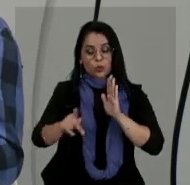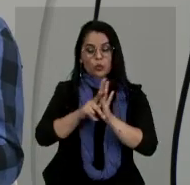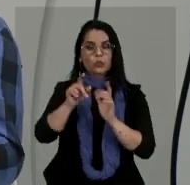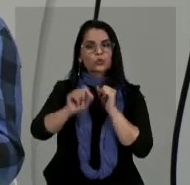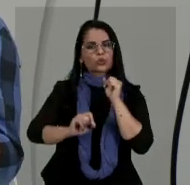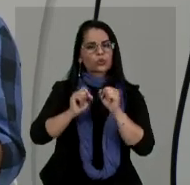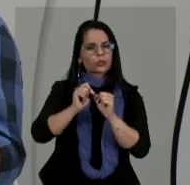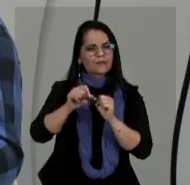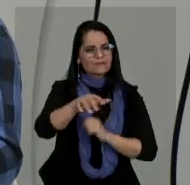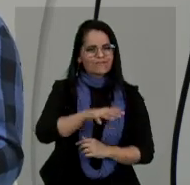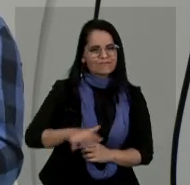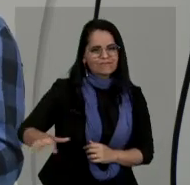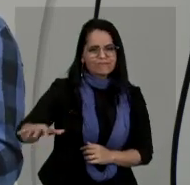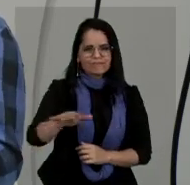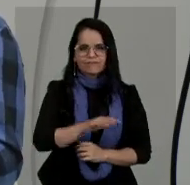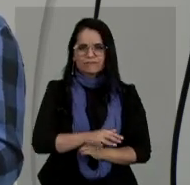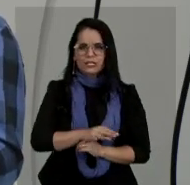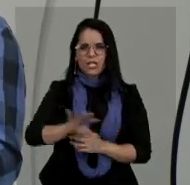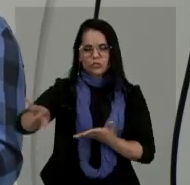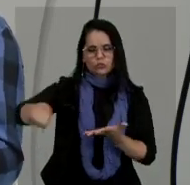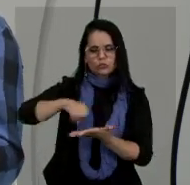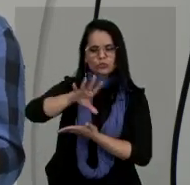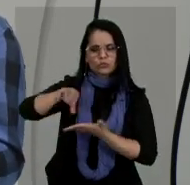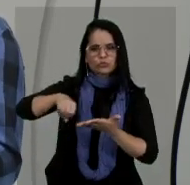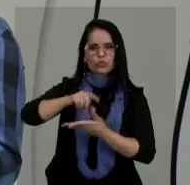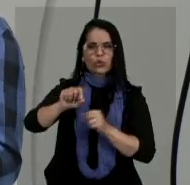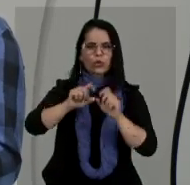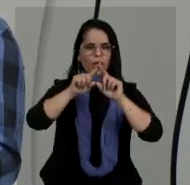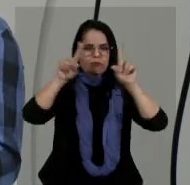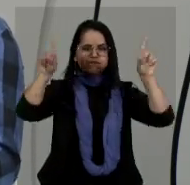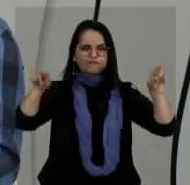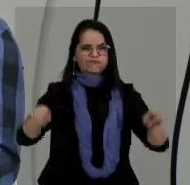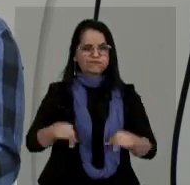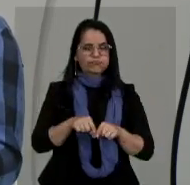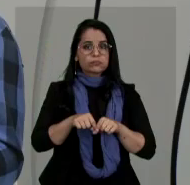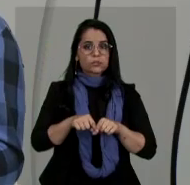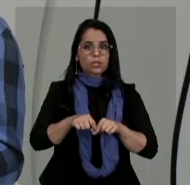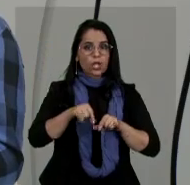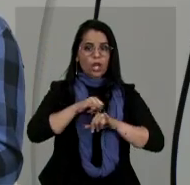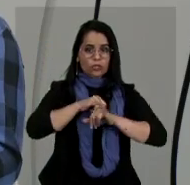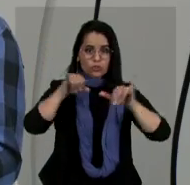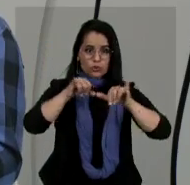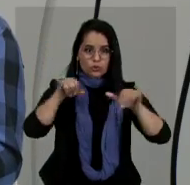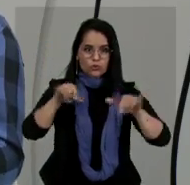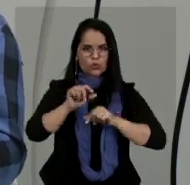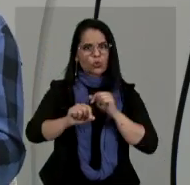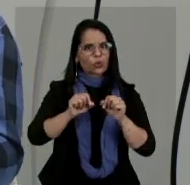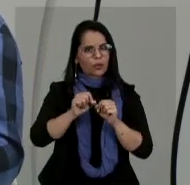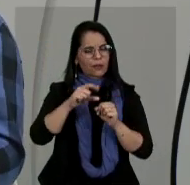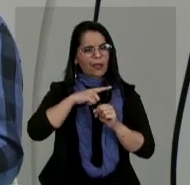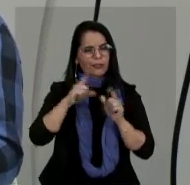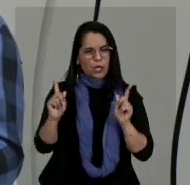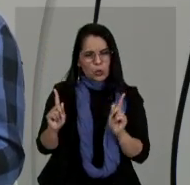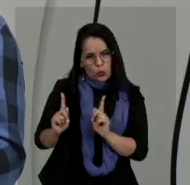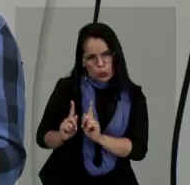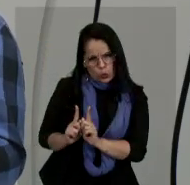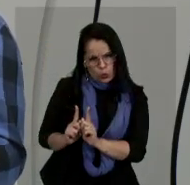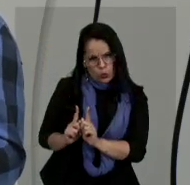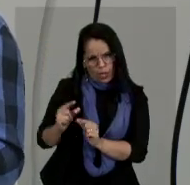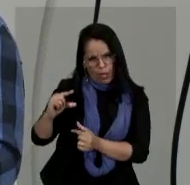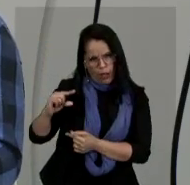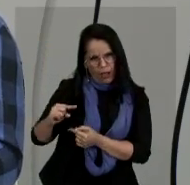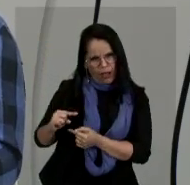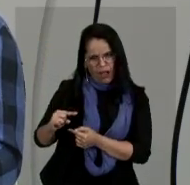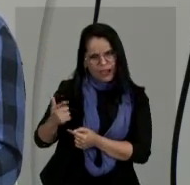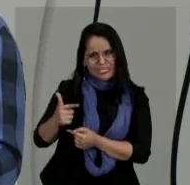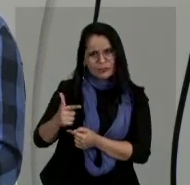O próprio ambiente midiático, quando uma janela do intérprete de Libras, ela é uma janela minúscula, que não atende